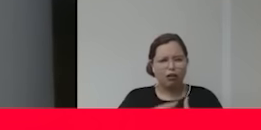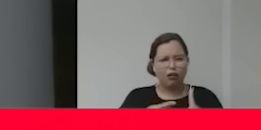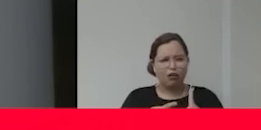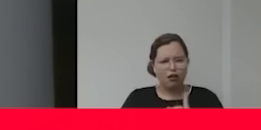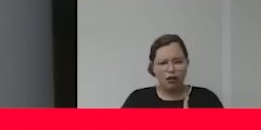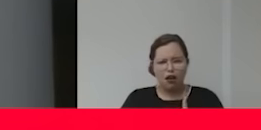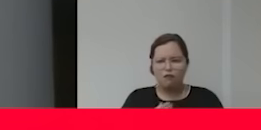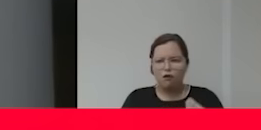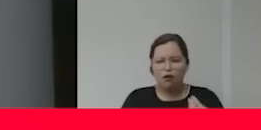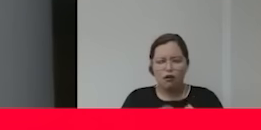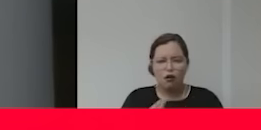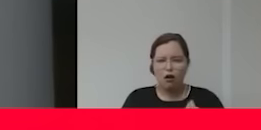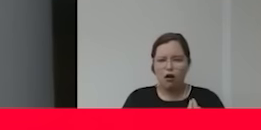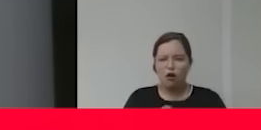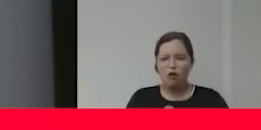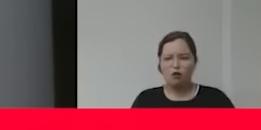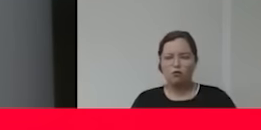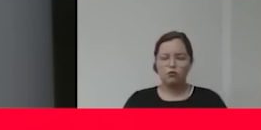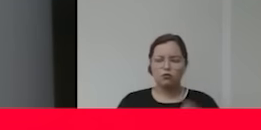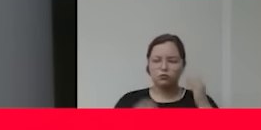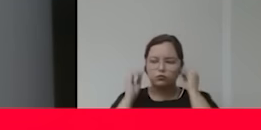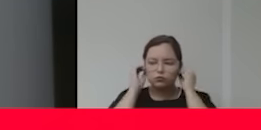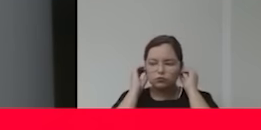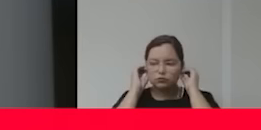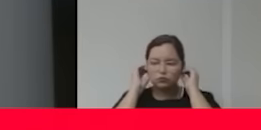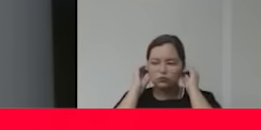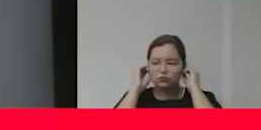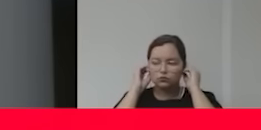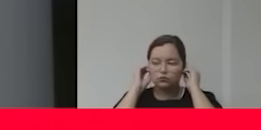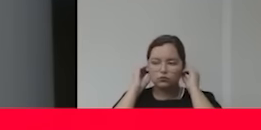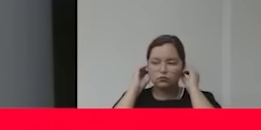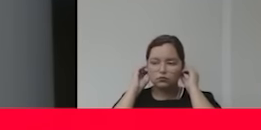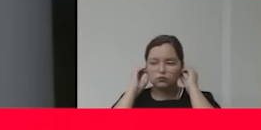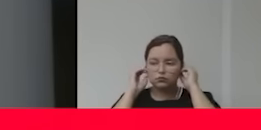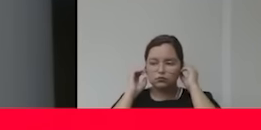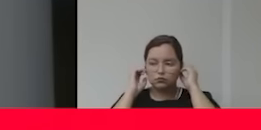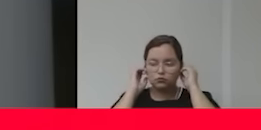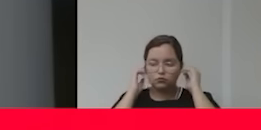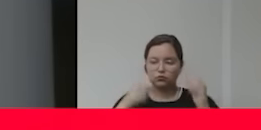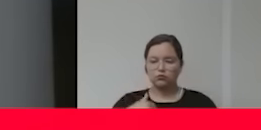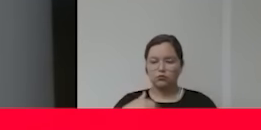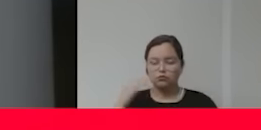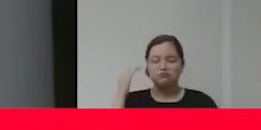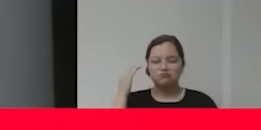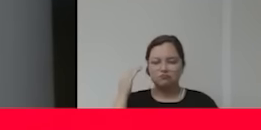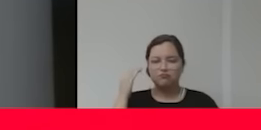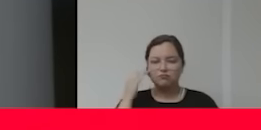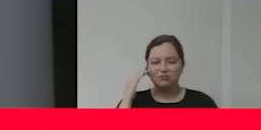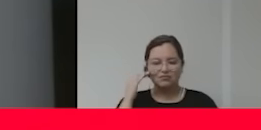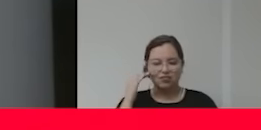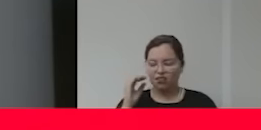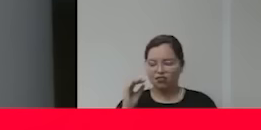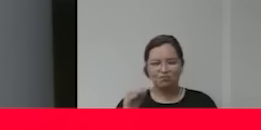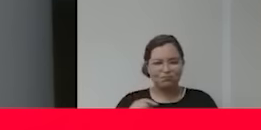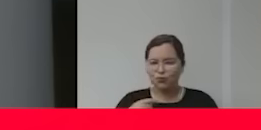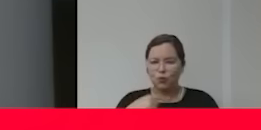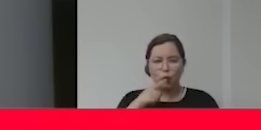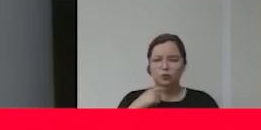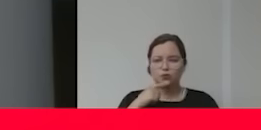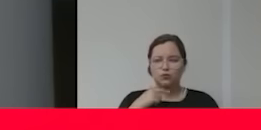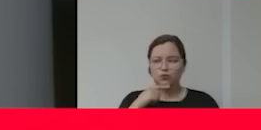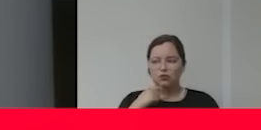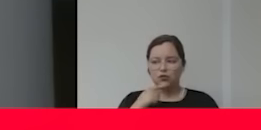relacionamento sexual e alguém achar que isso é saudável. Eu realmente não consigo entender como se possa